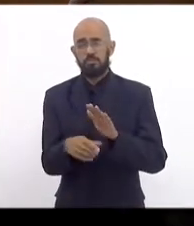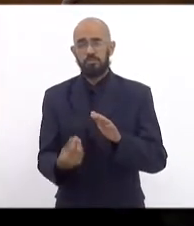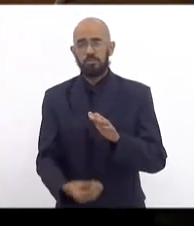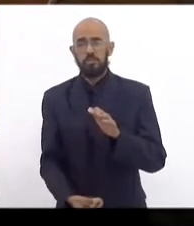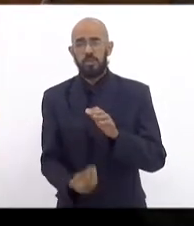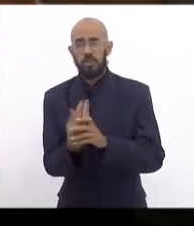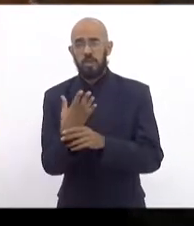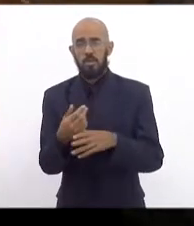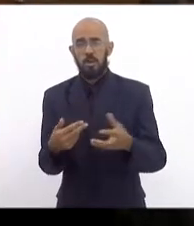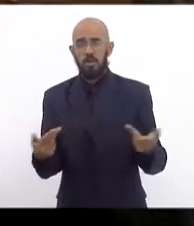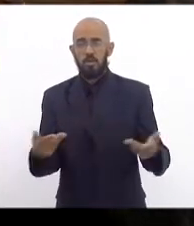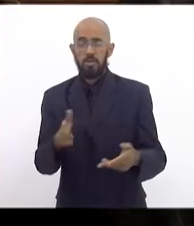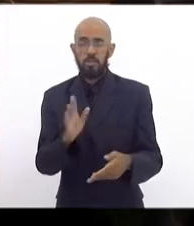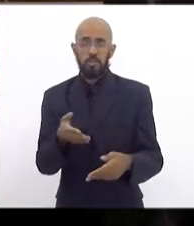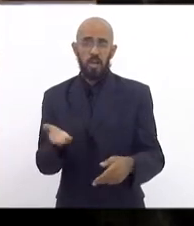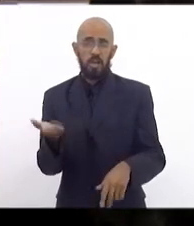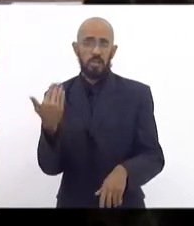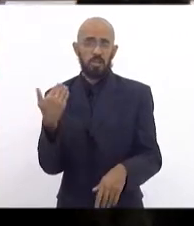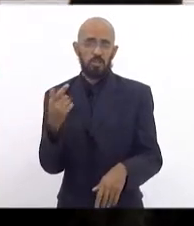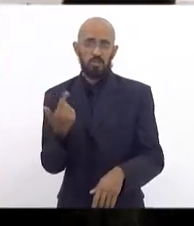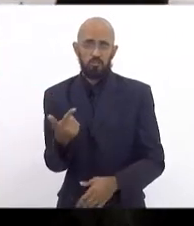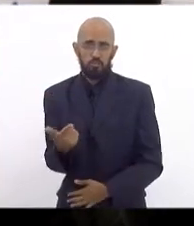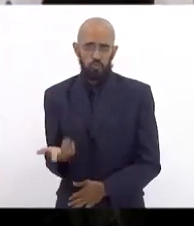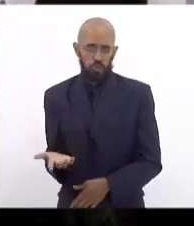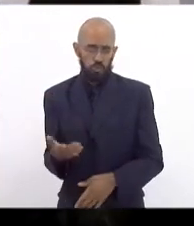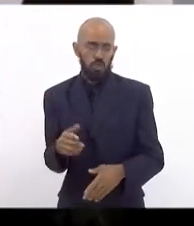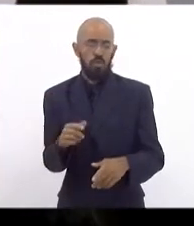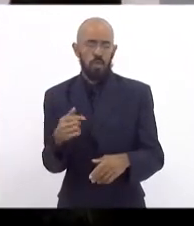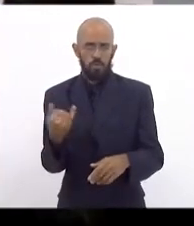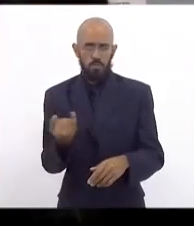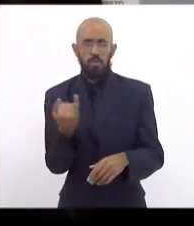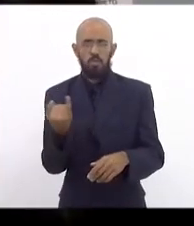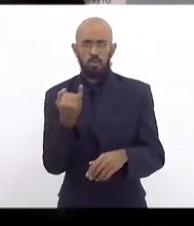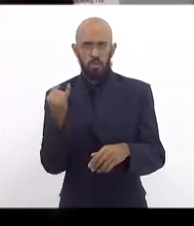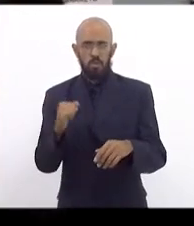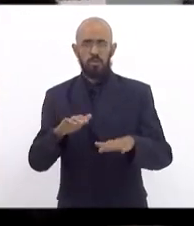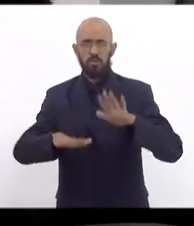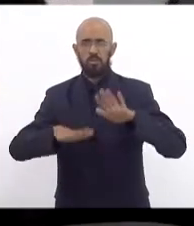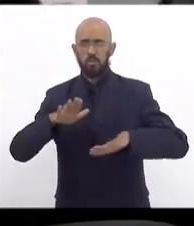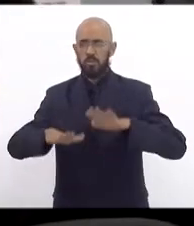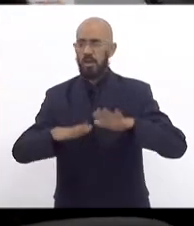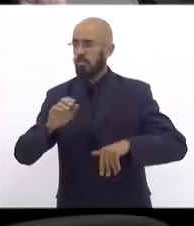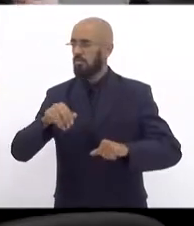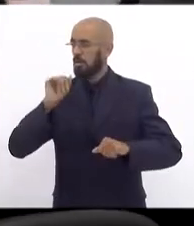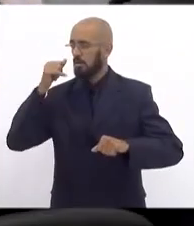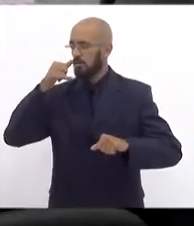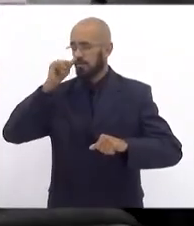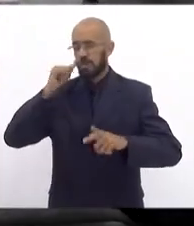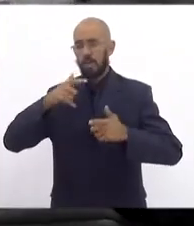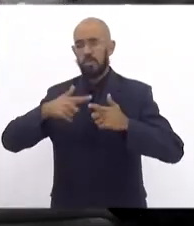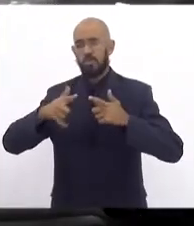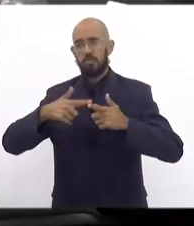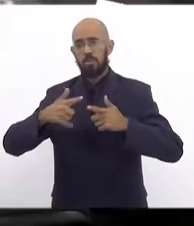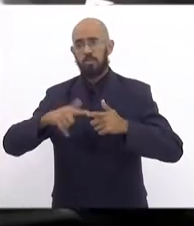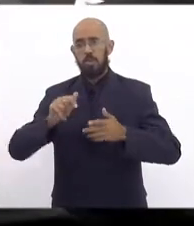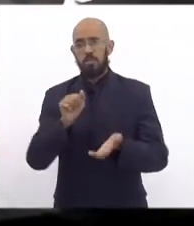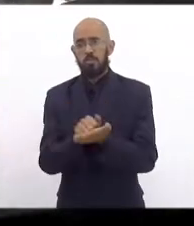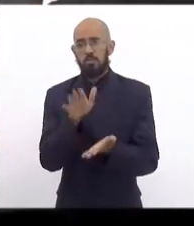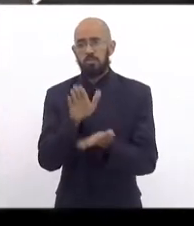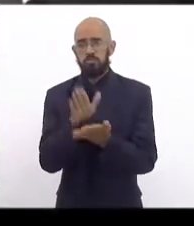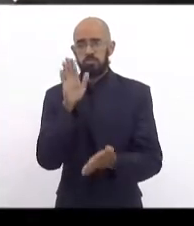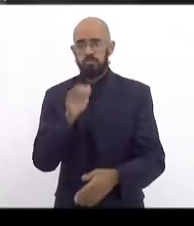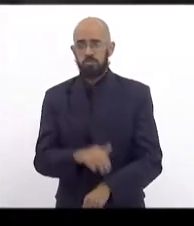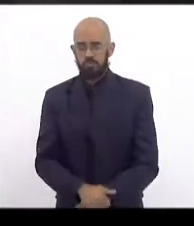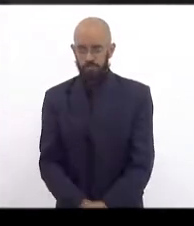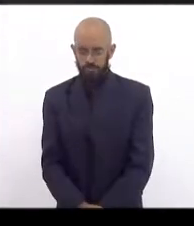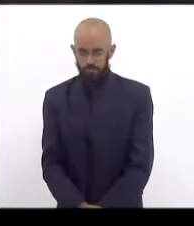estivesse Então a gente tem esse esse cuidado com essa questão da estamparia para não gerar uma possível autuação Olha